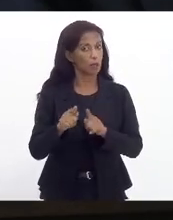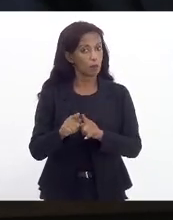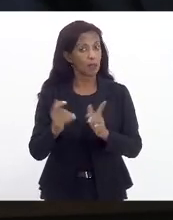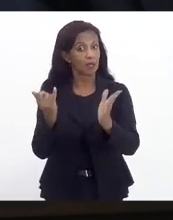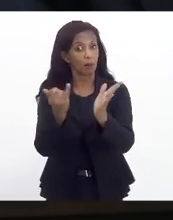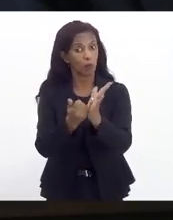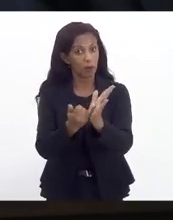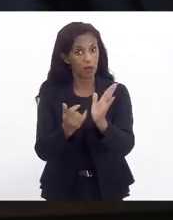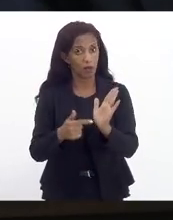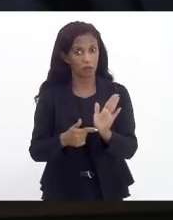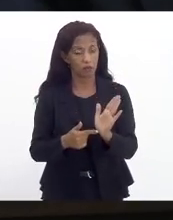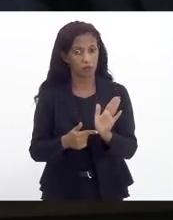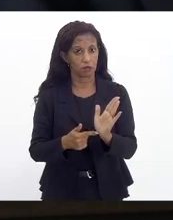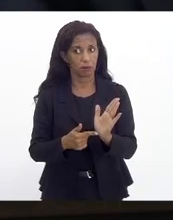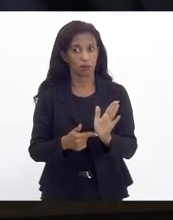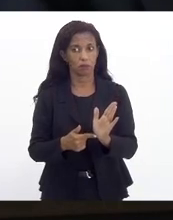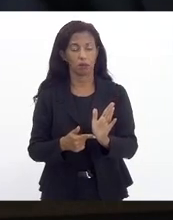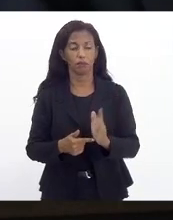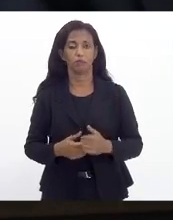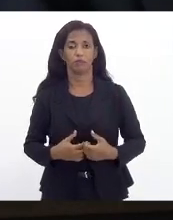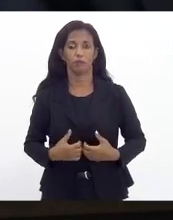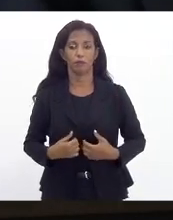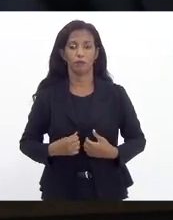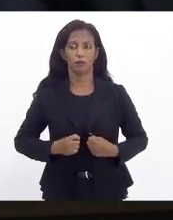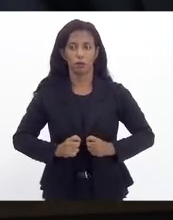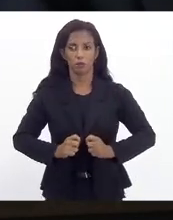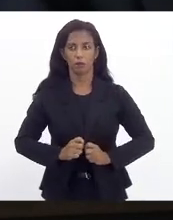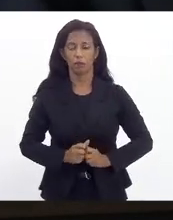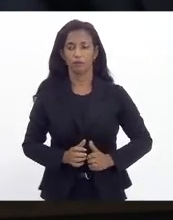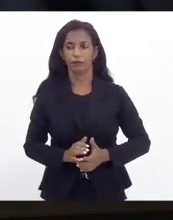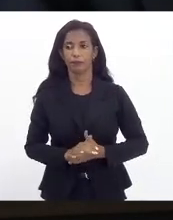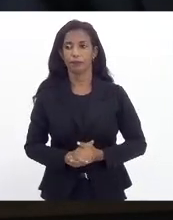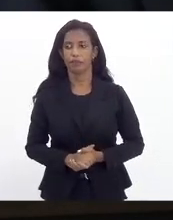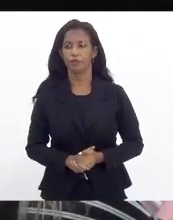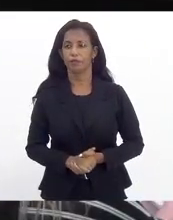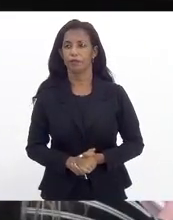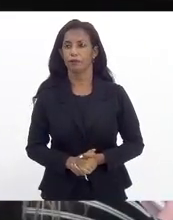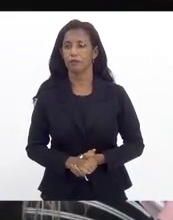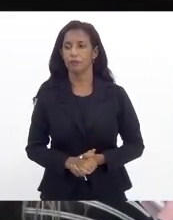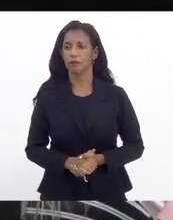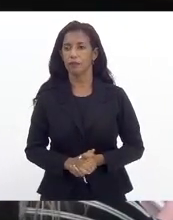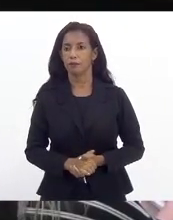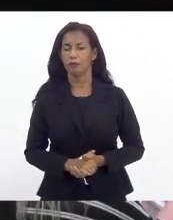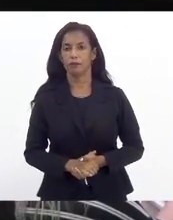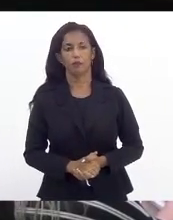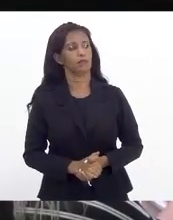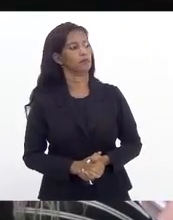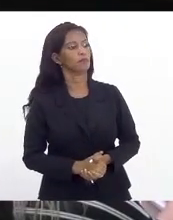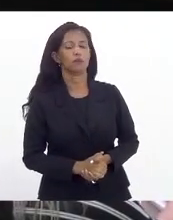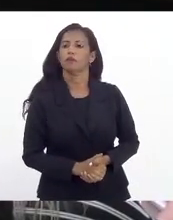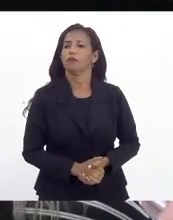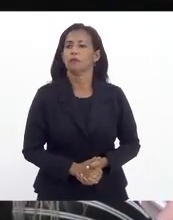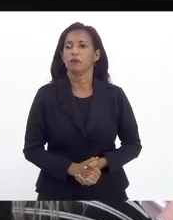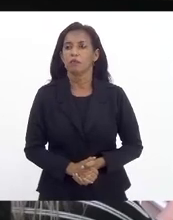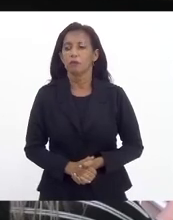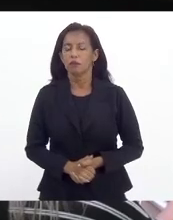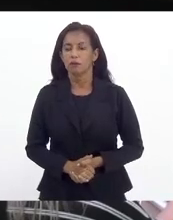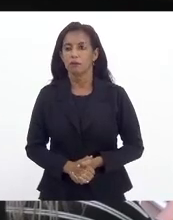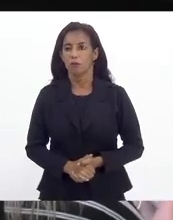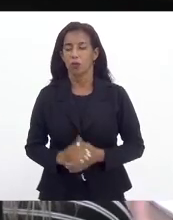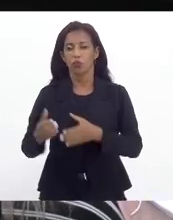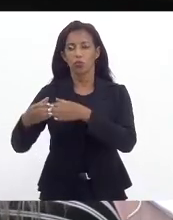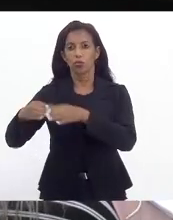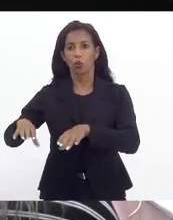publicado Precisa estar publicado No edital Publicou o edital Vale para a polícia civil E militar Os concursos Da